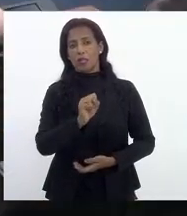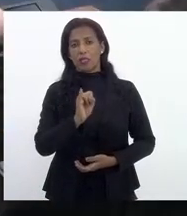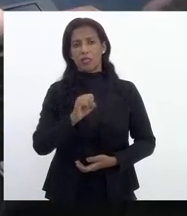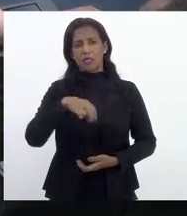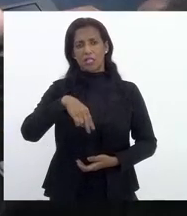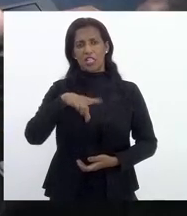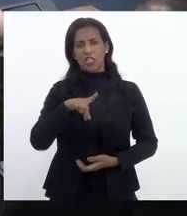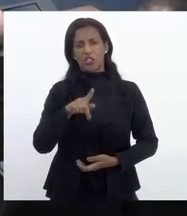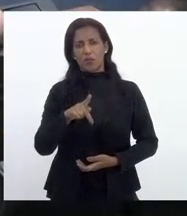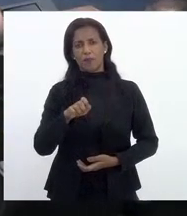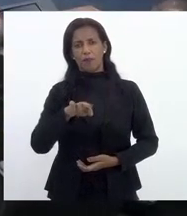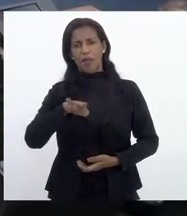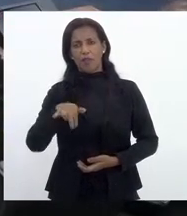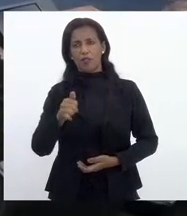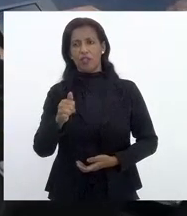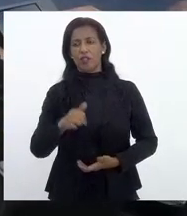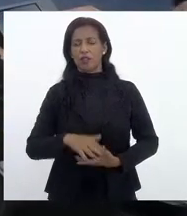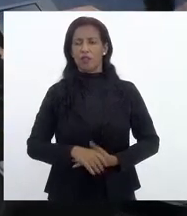perde